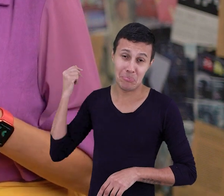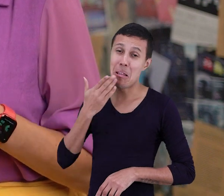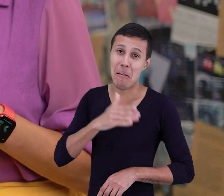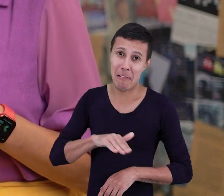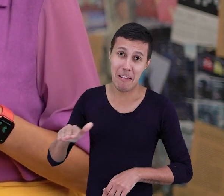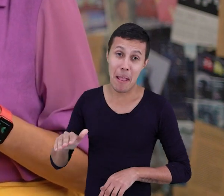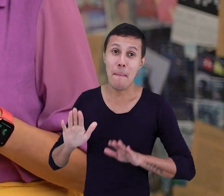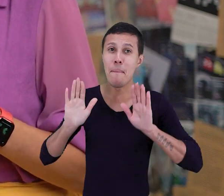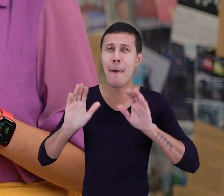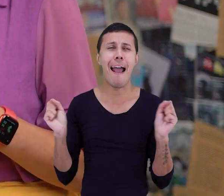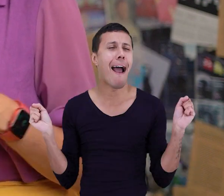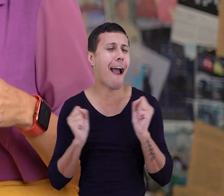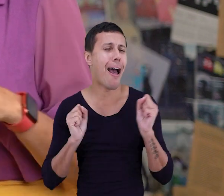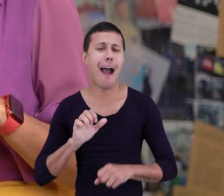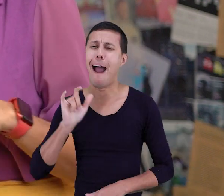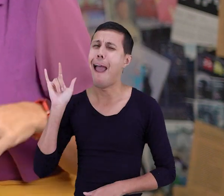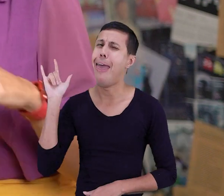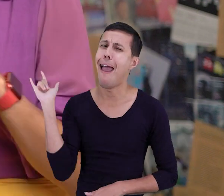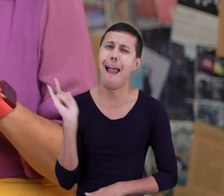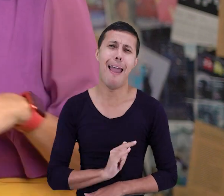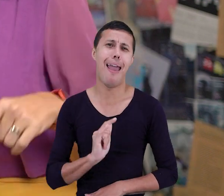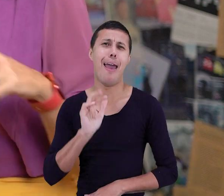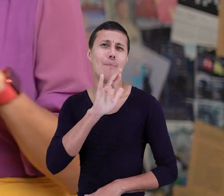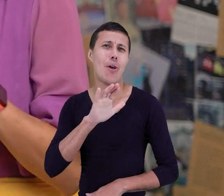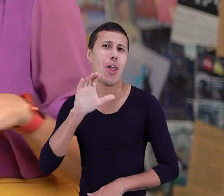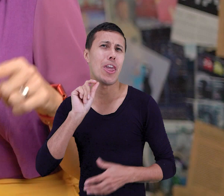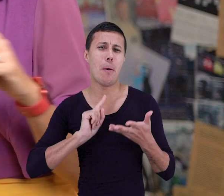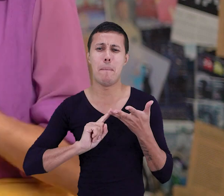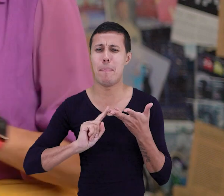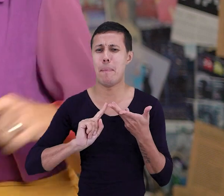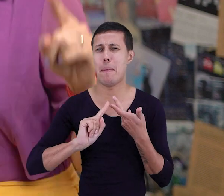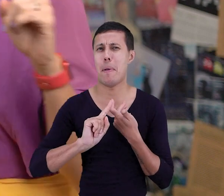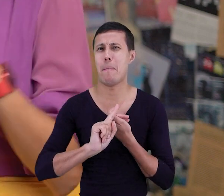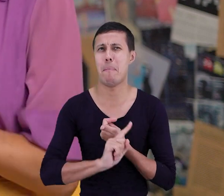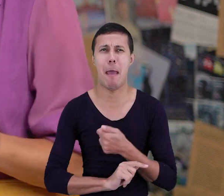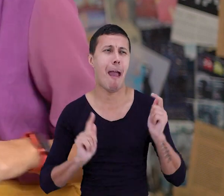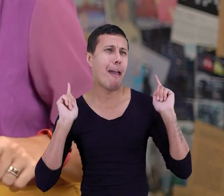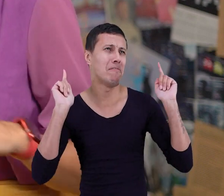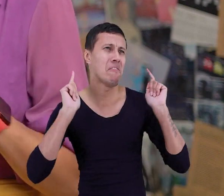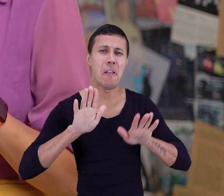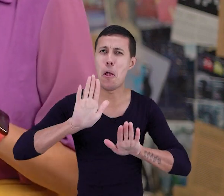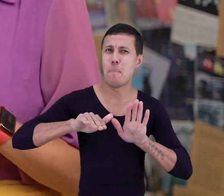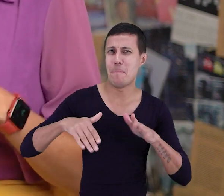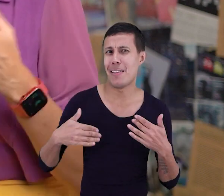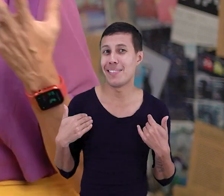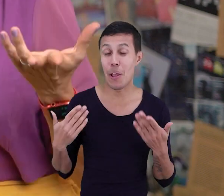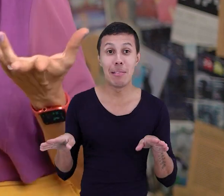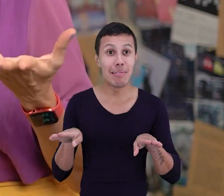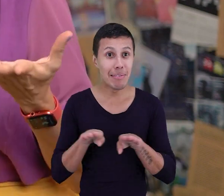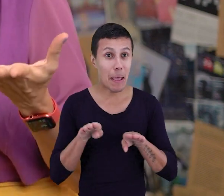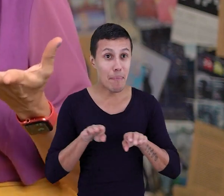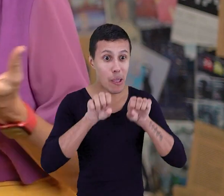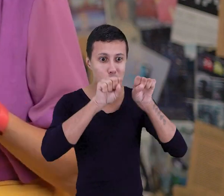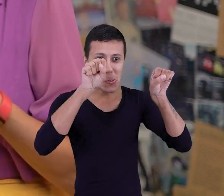Paulo ainda criança, eu adoro o Rio de Janeiro, a paisagem, o despojamento, a praia, o mate, o biscoito e o ecossistema